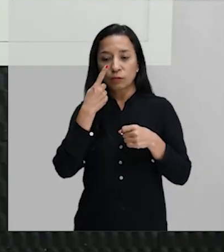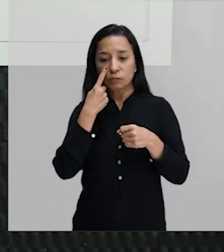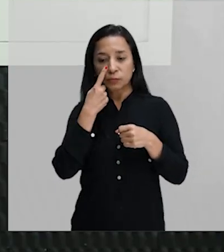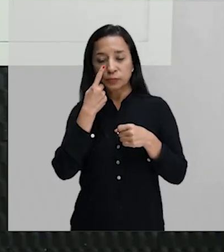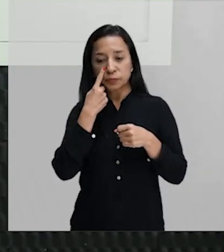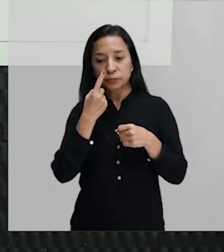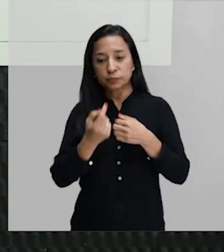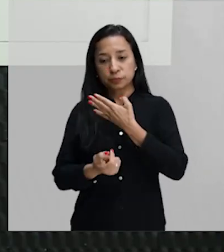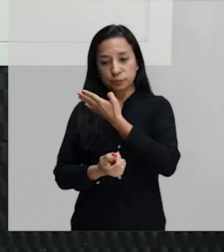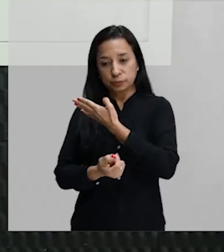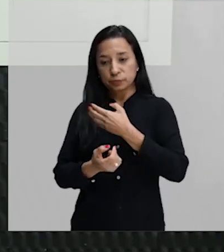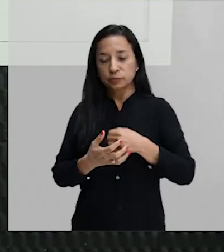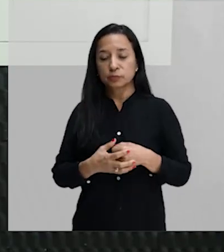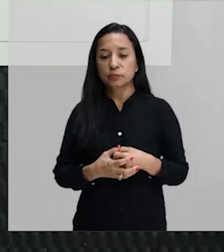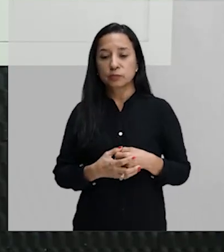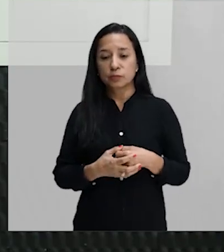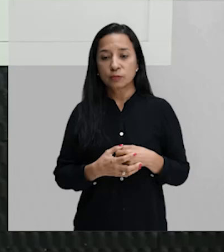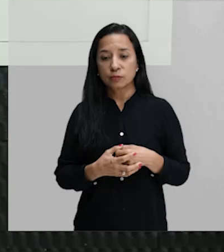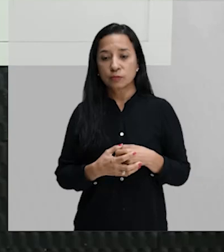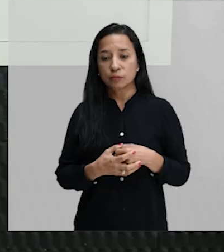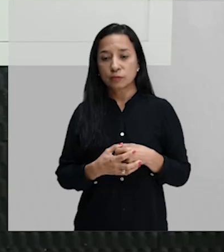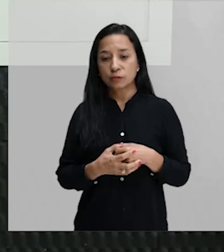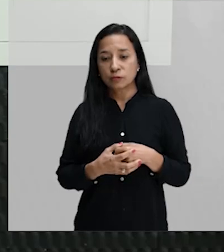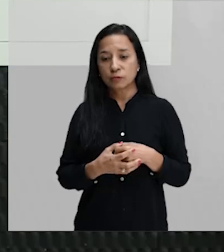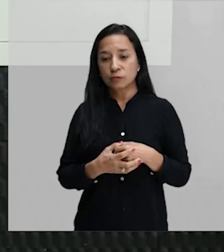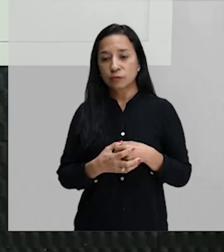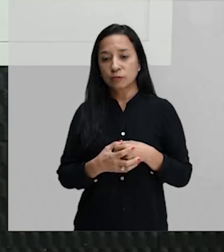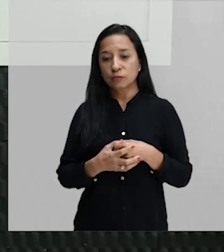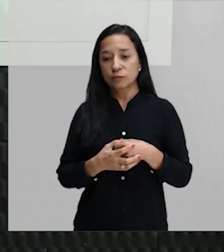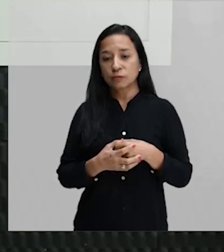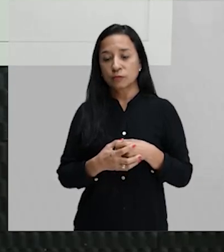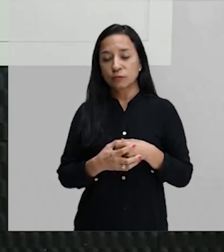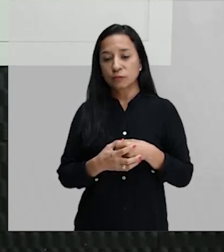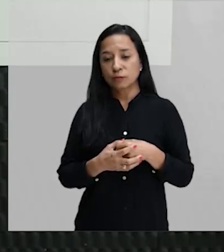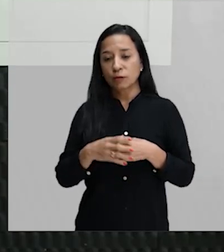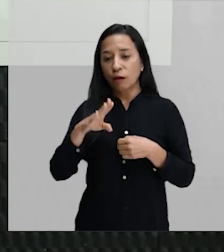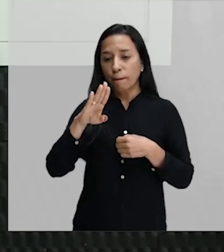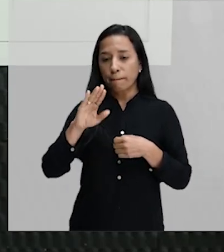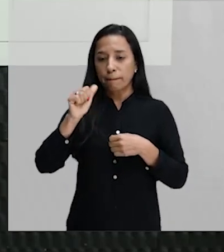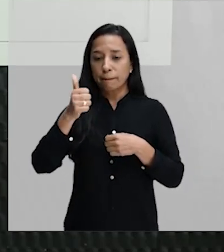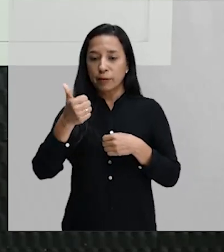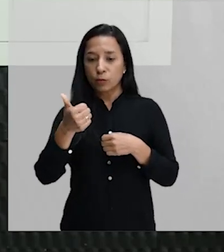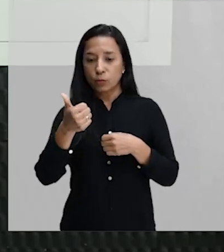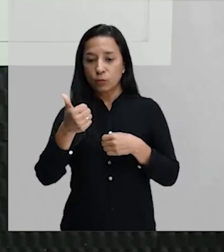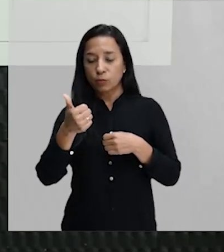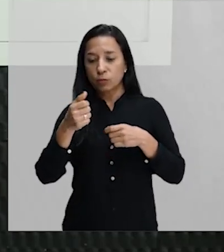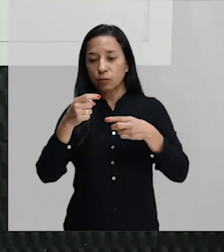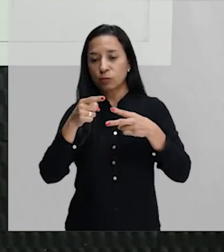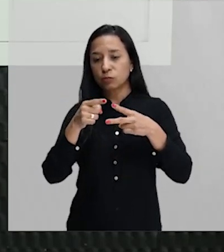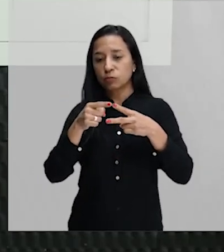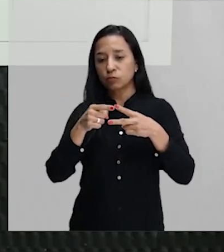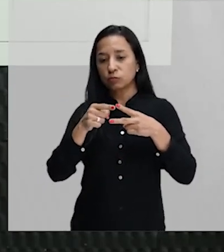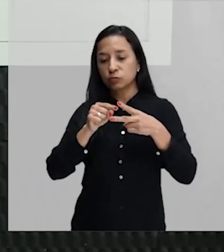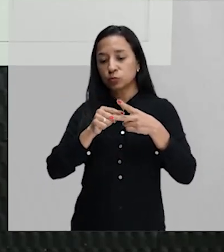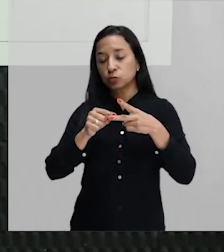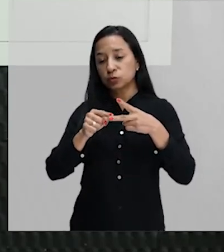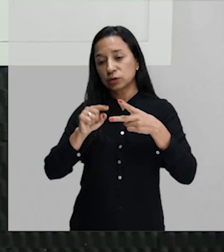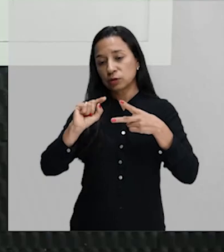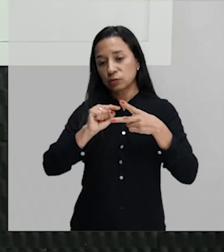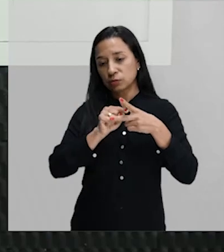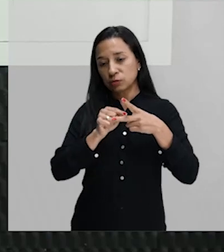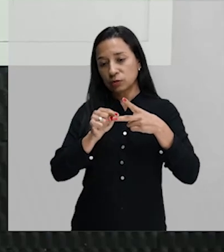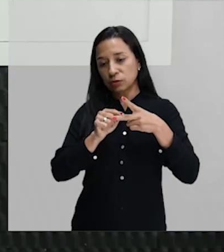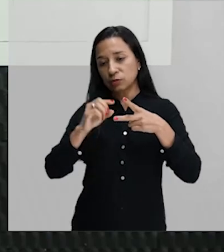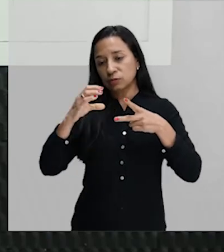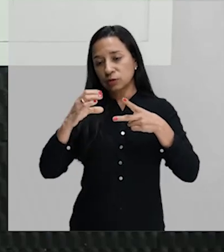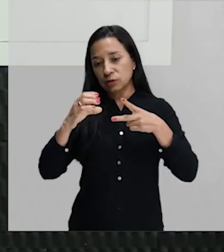B, ele vale esse valor aqui de O para B1. E o seno desse ângulo C, ele também tem a